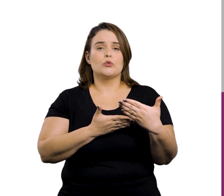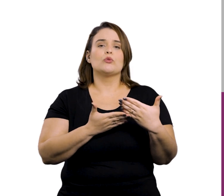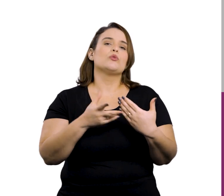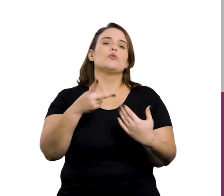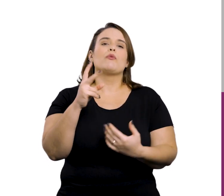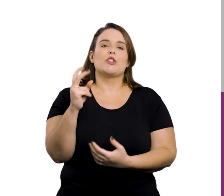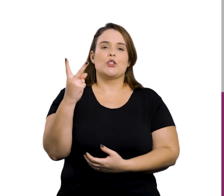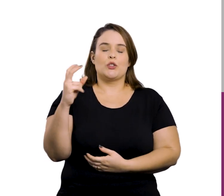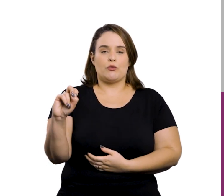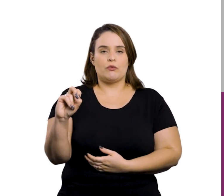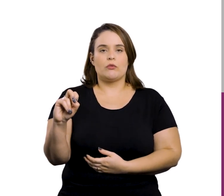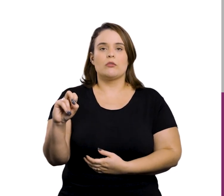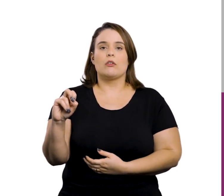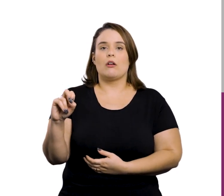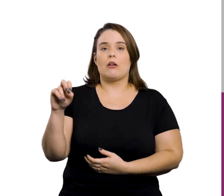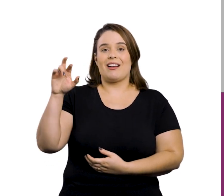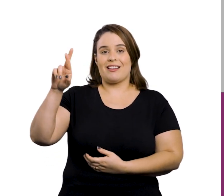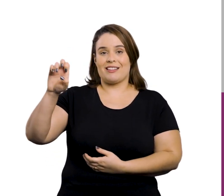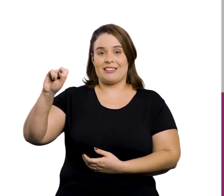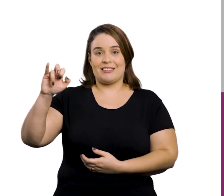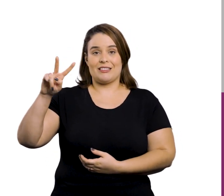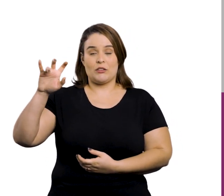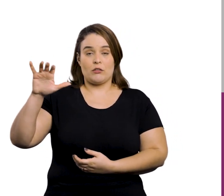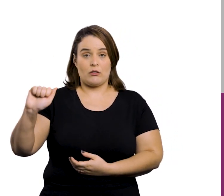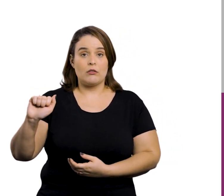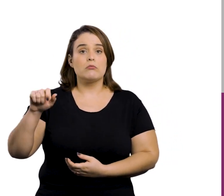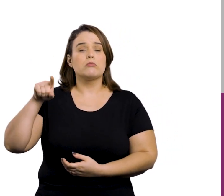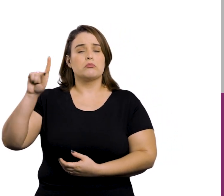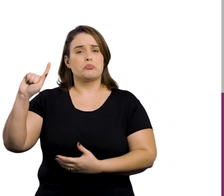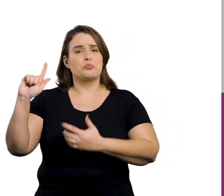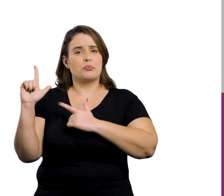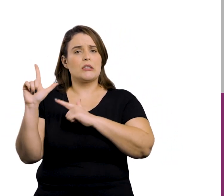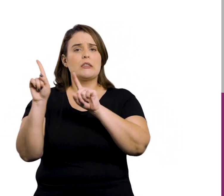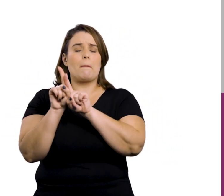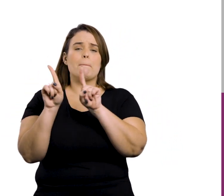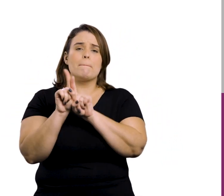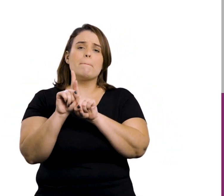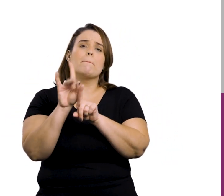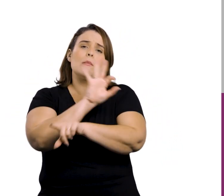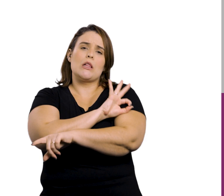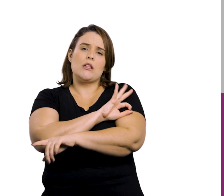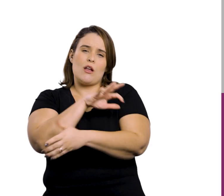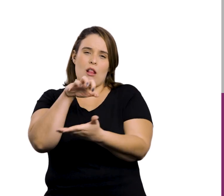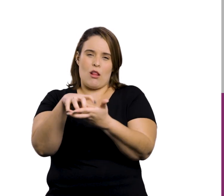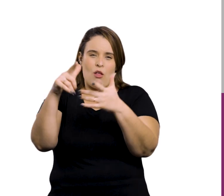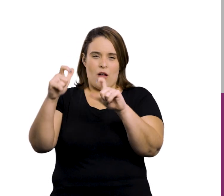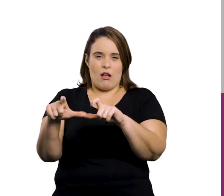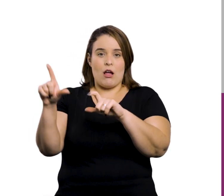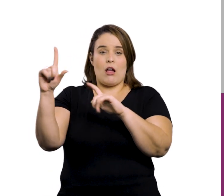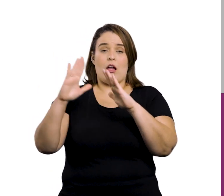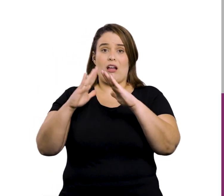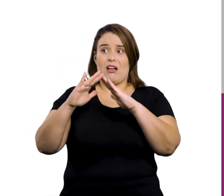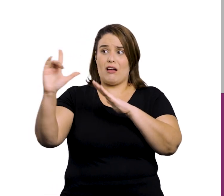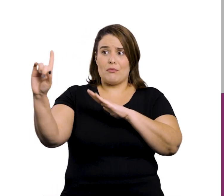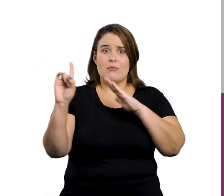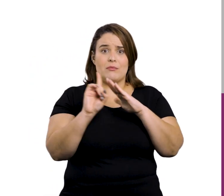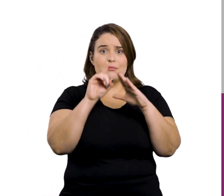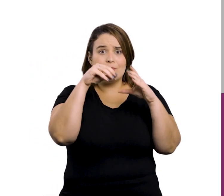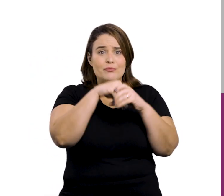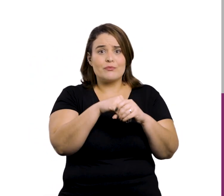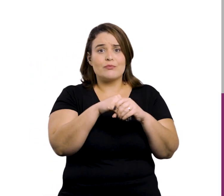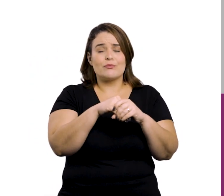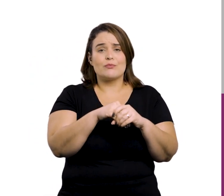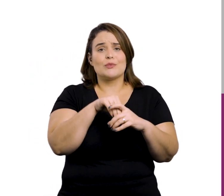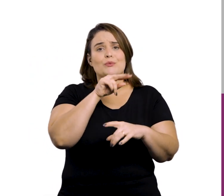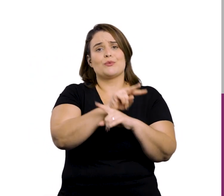em 2020, enviando oficiais da reserva das Forças Armadas e também das polícias locais para atuarem nas